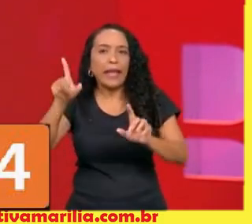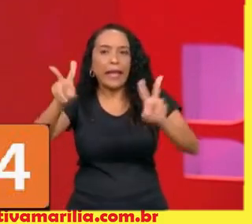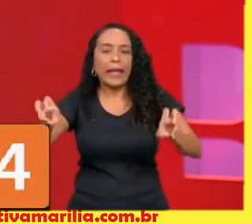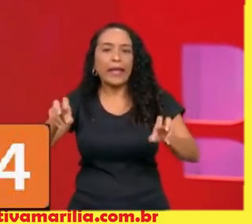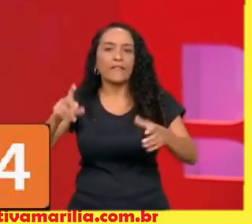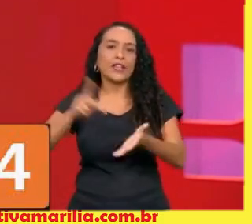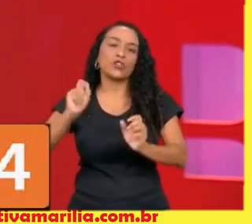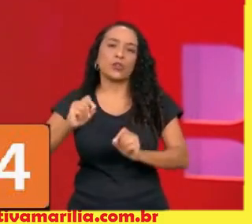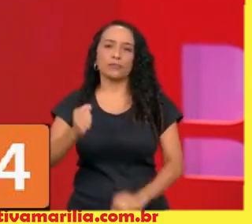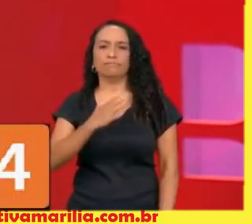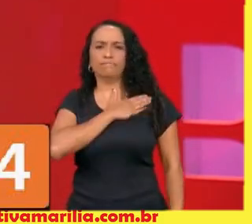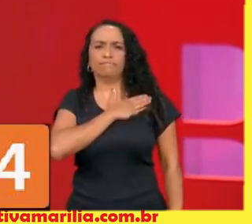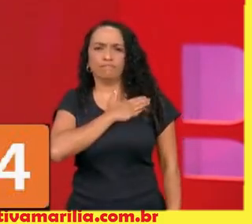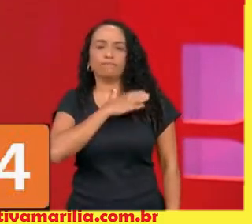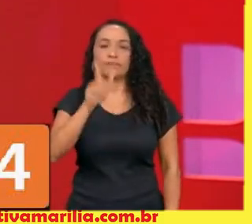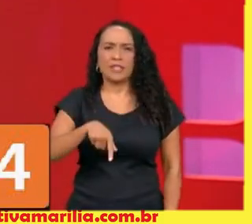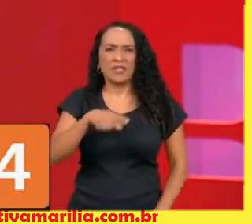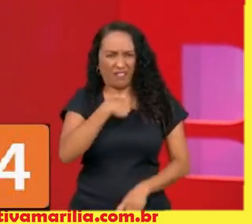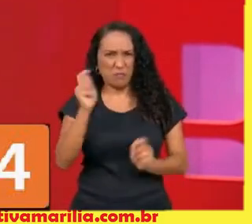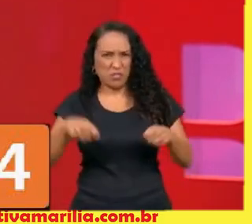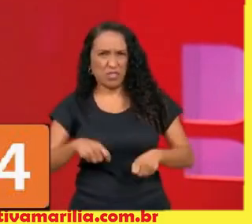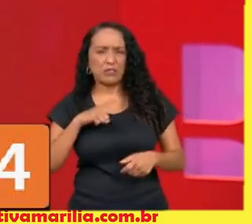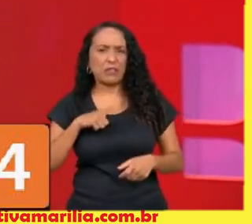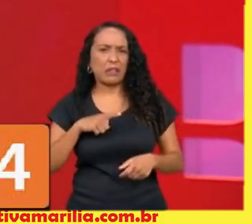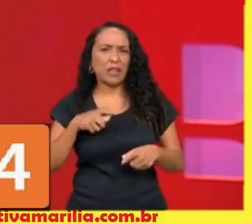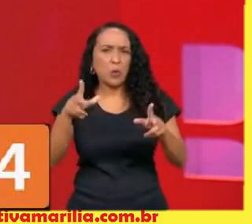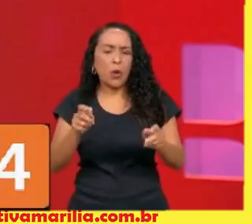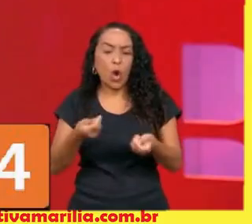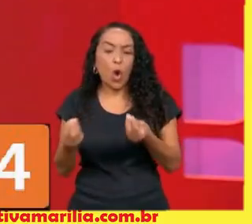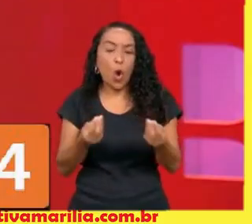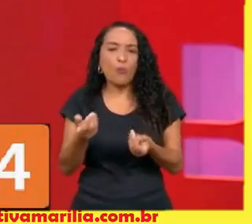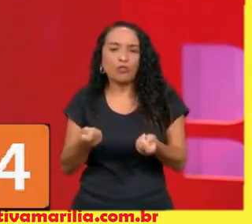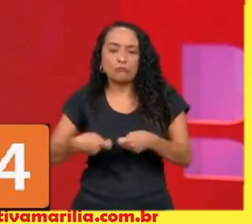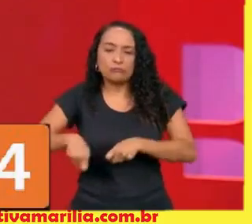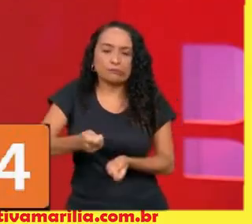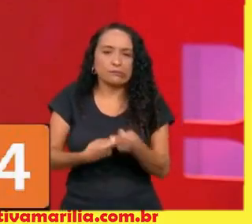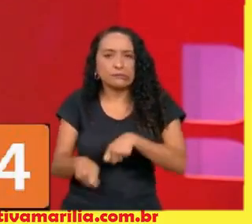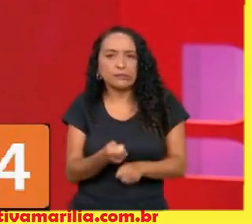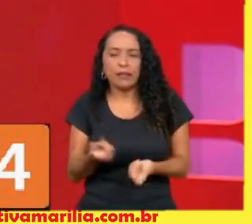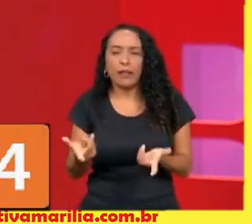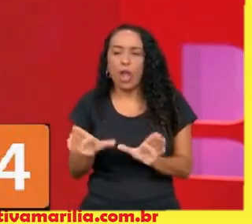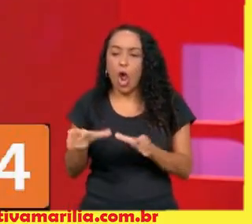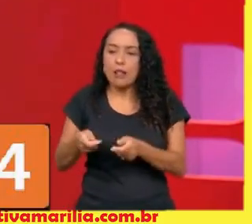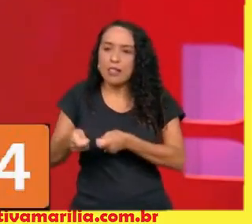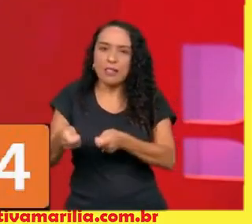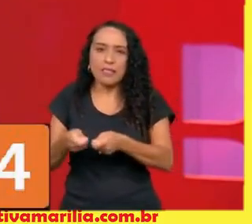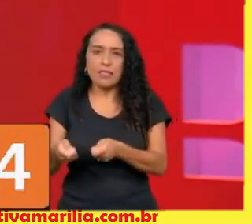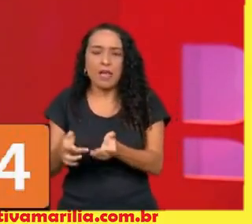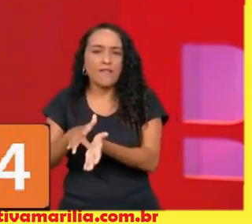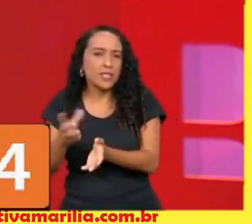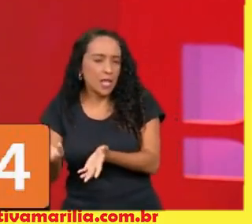né? Esse patriotismo também pode ser considerado, da maneira como ele é manipulado hoje, como uma espécie de massa artificial, de modo que você